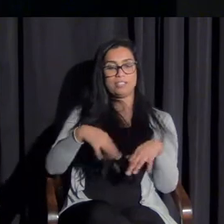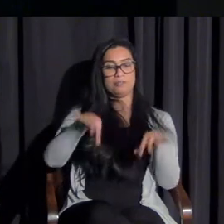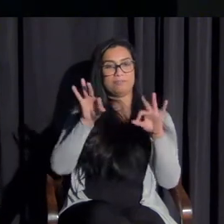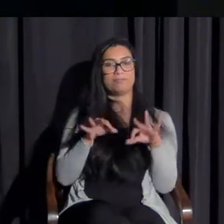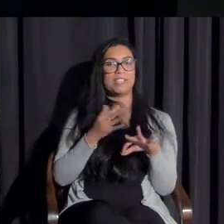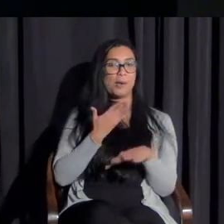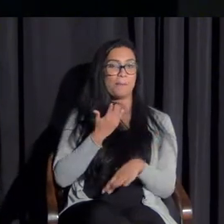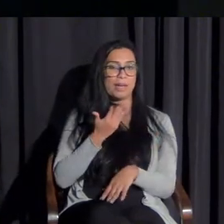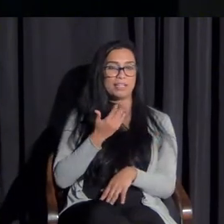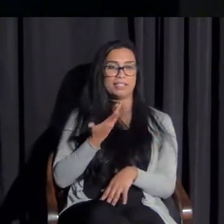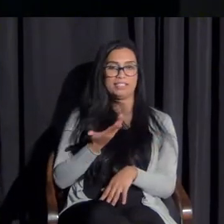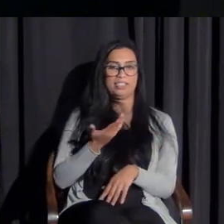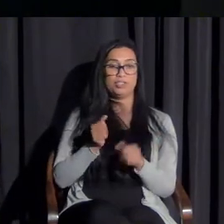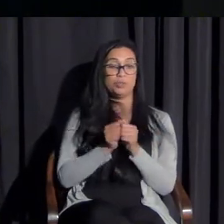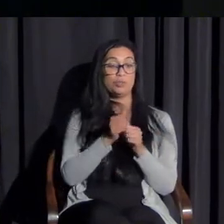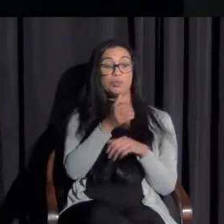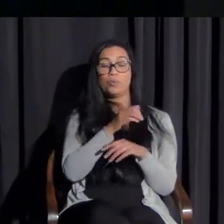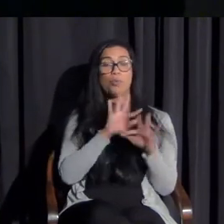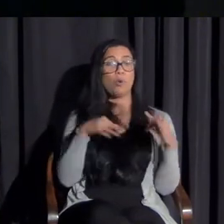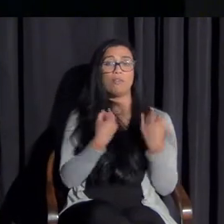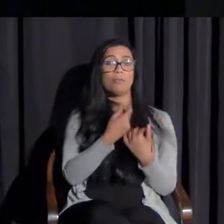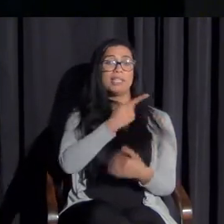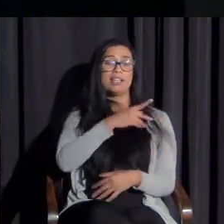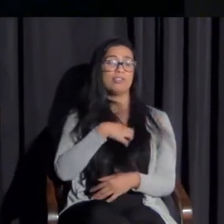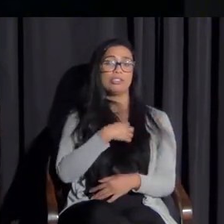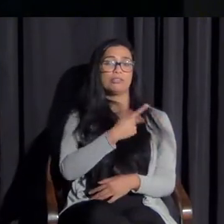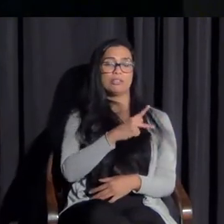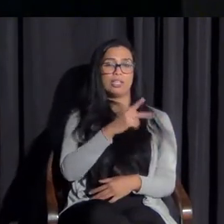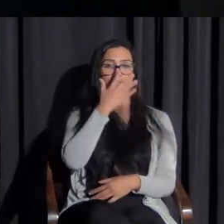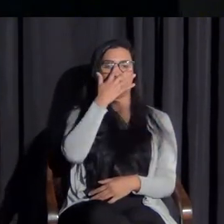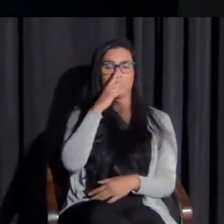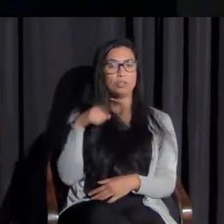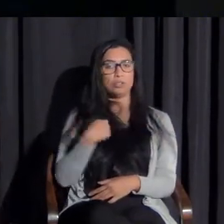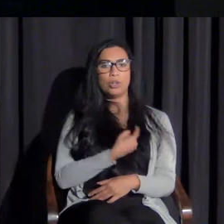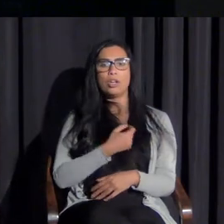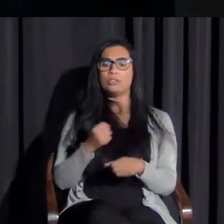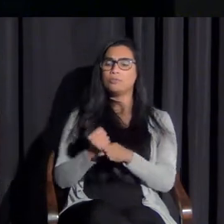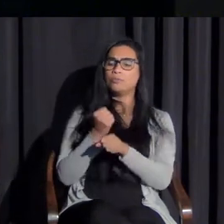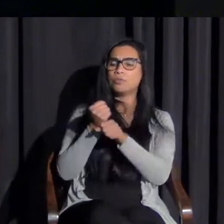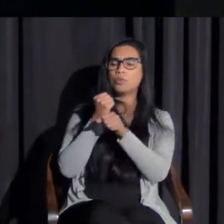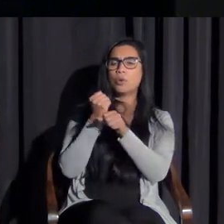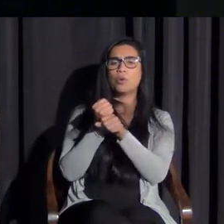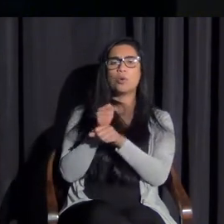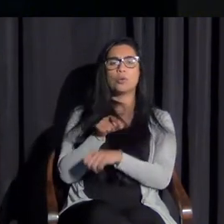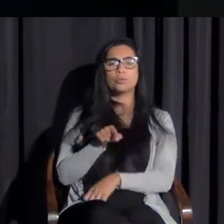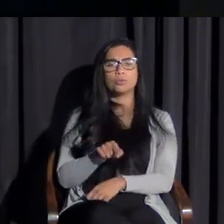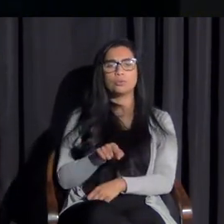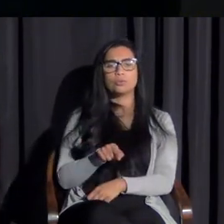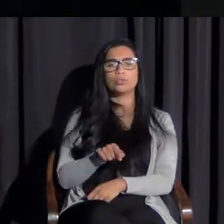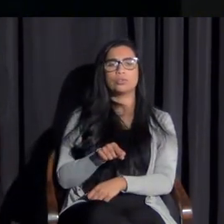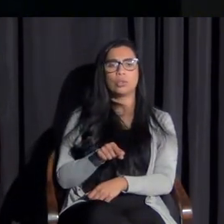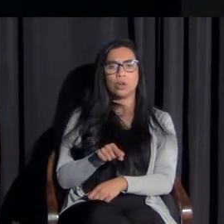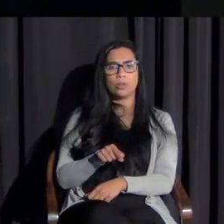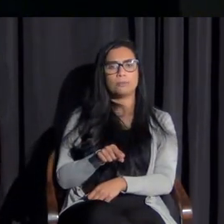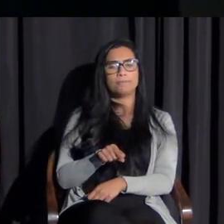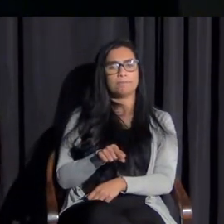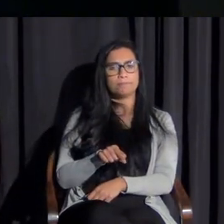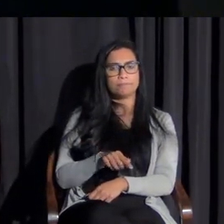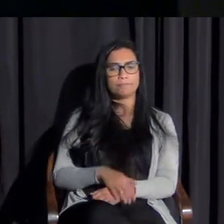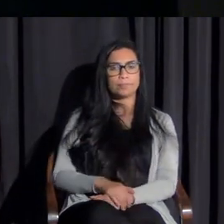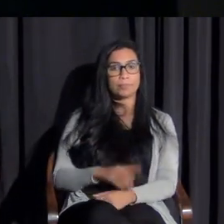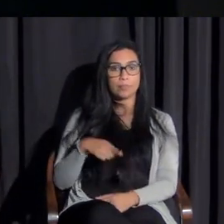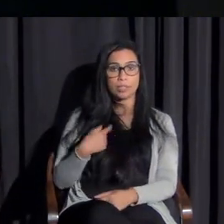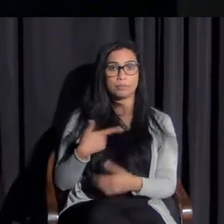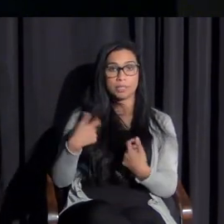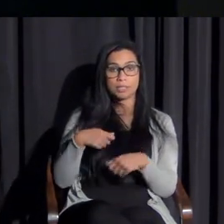defende, que tipo de sujeito que a gente quer formar para o mundo. Então, e a gente precisa conversar sobre